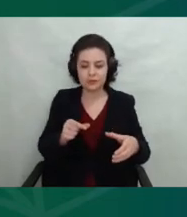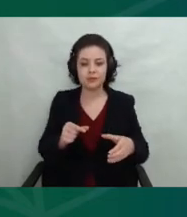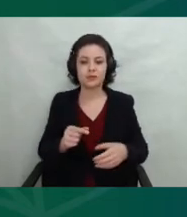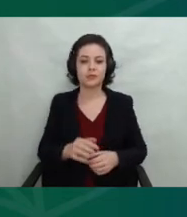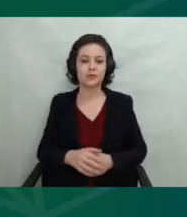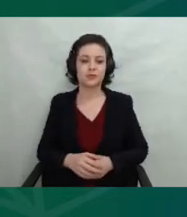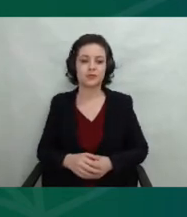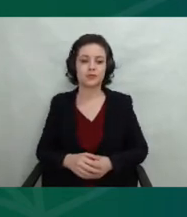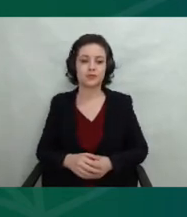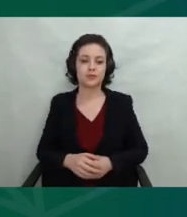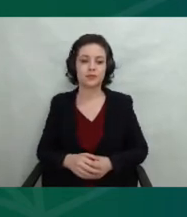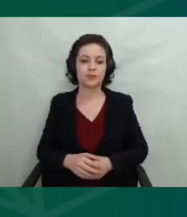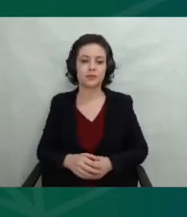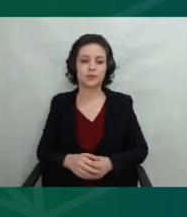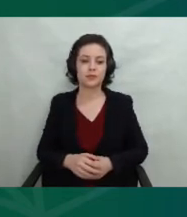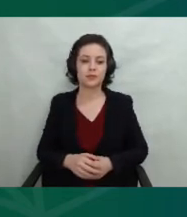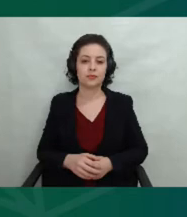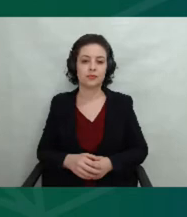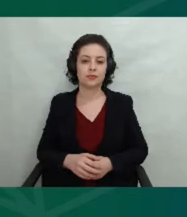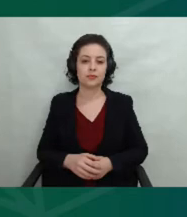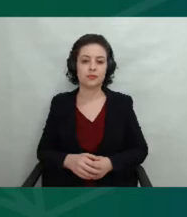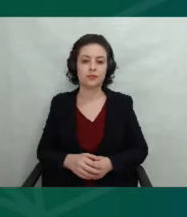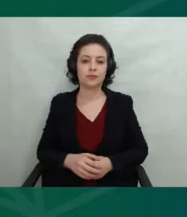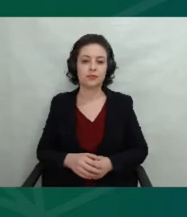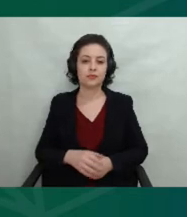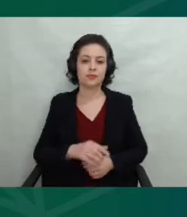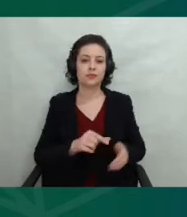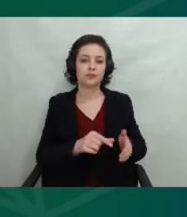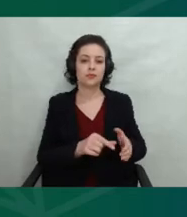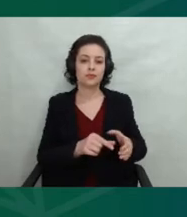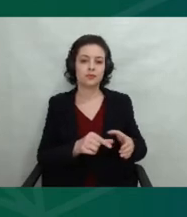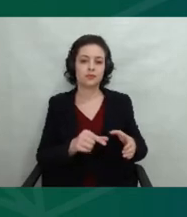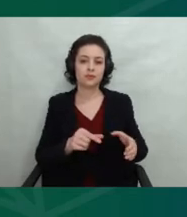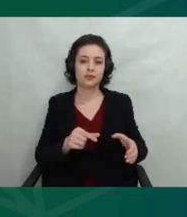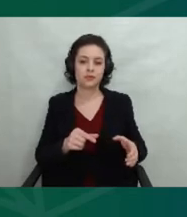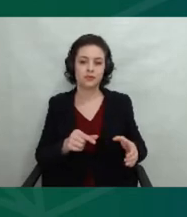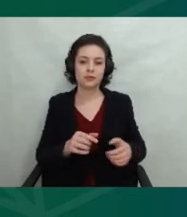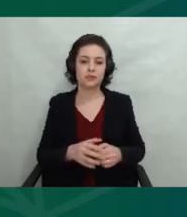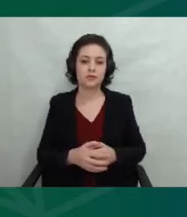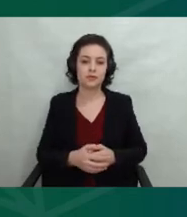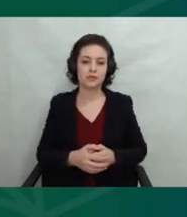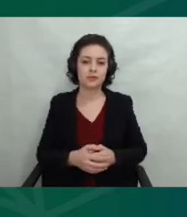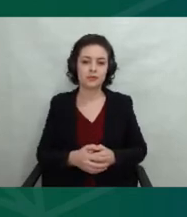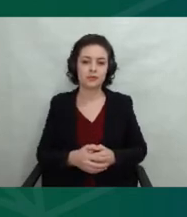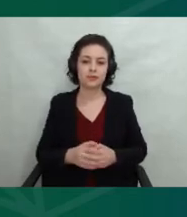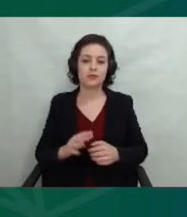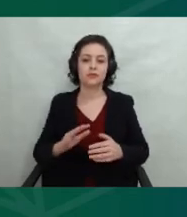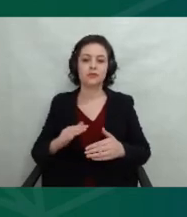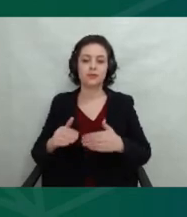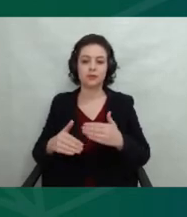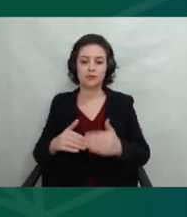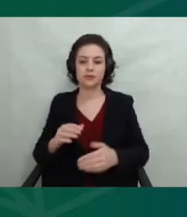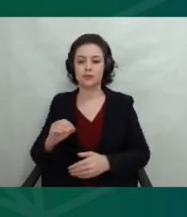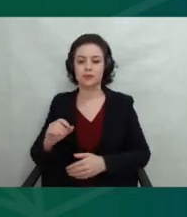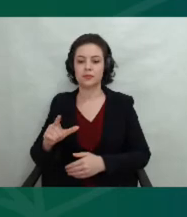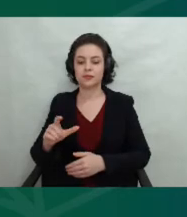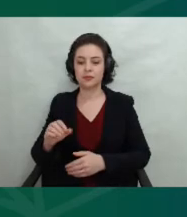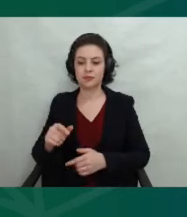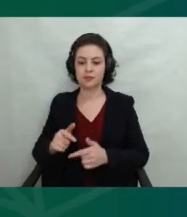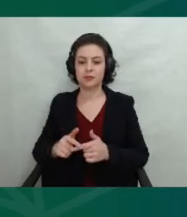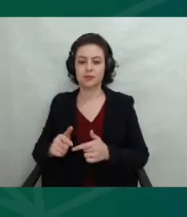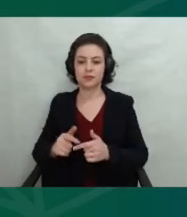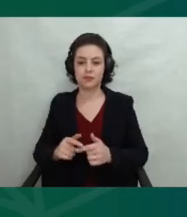no Ribeirão dos Cristais, ela causava alterações pré-neoplásticas no pólen, e aí vocês têm dois